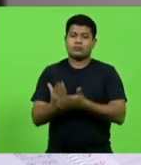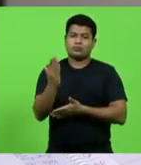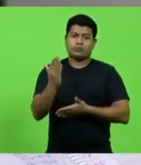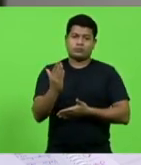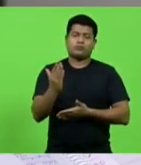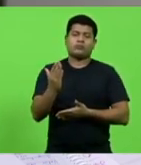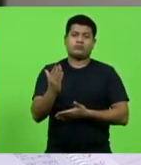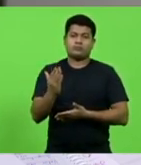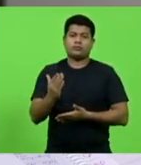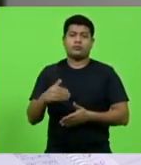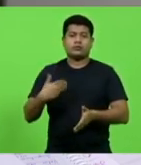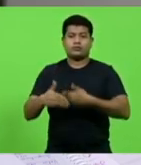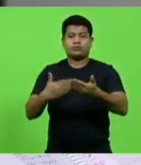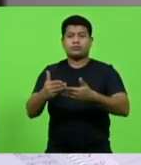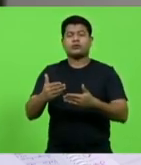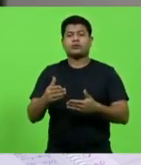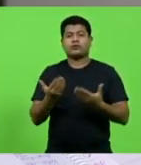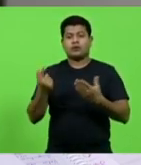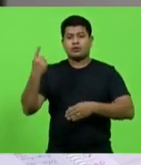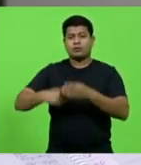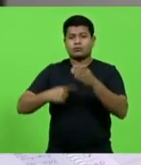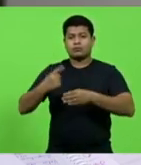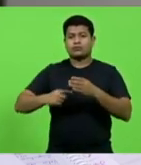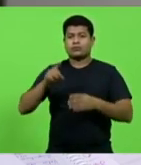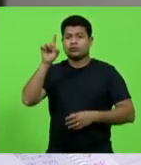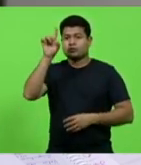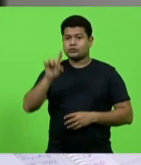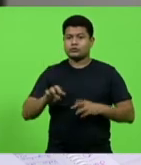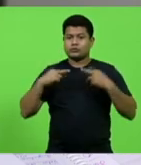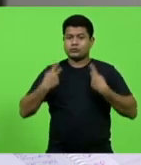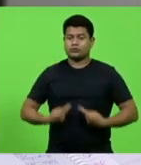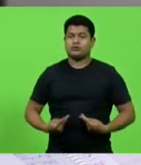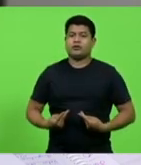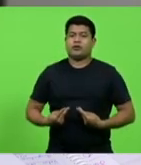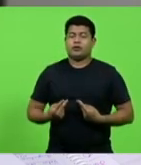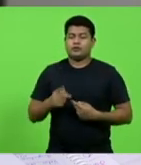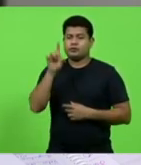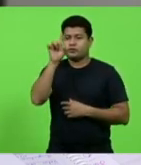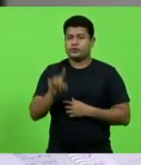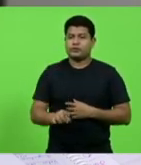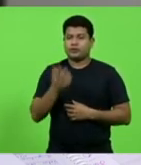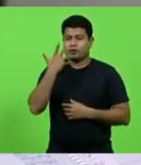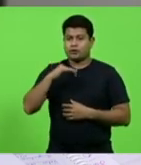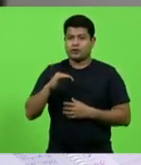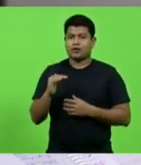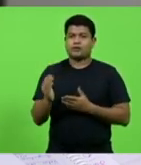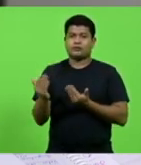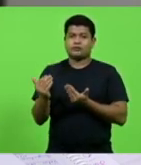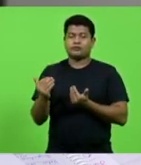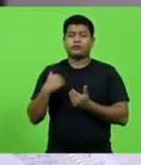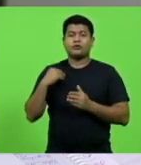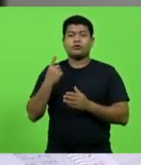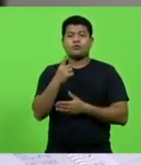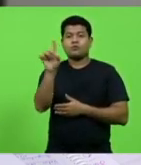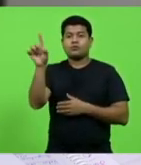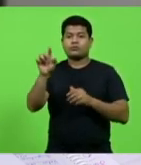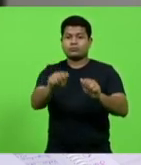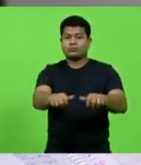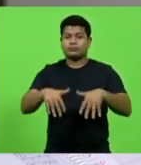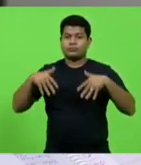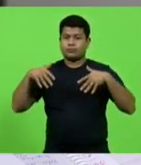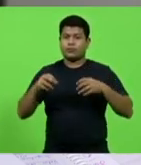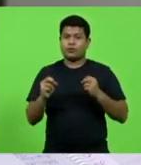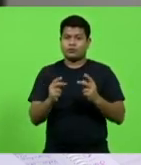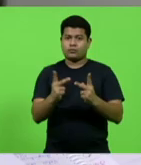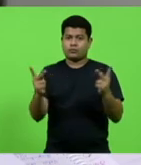ele segue para a Comissão dos Direitos da Criança e do Adolescente. E, por último, então, ao plenário. Ok? Essa